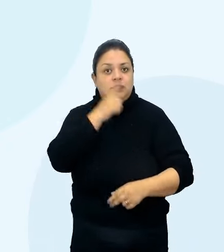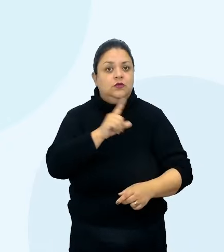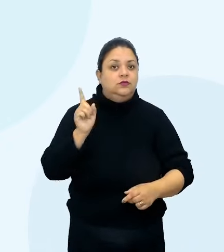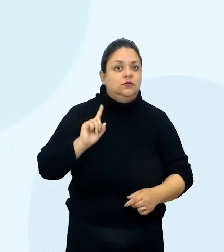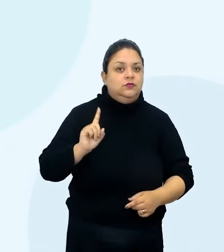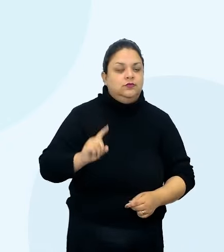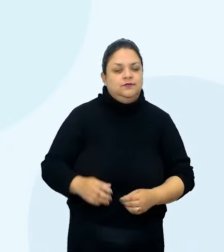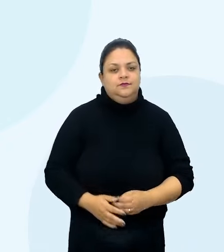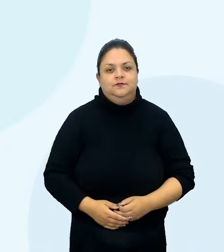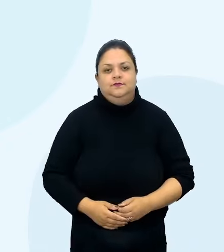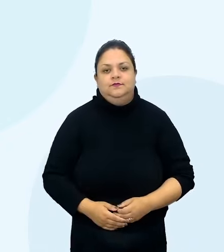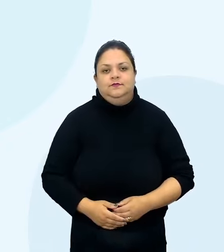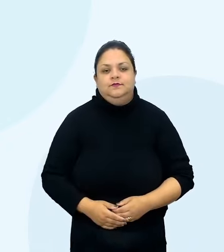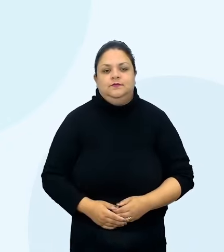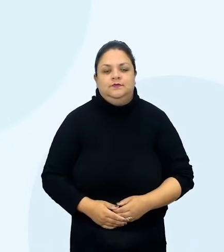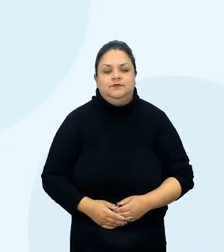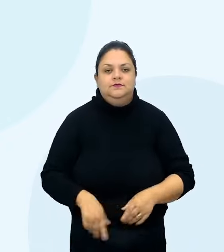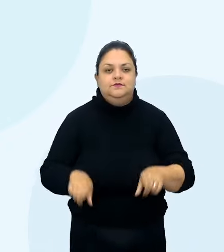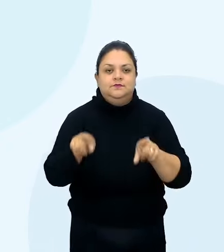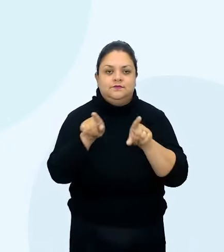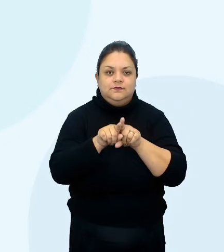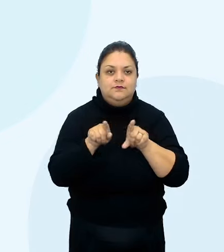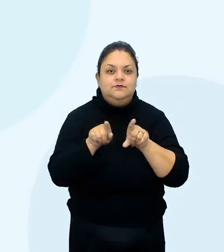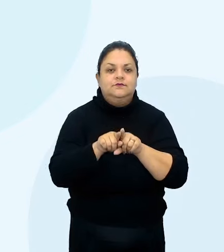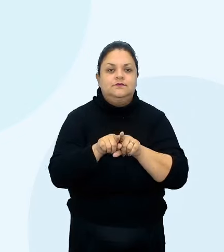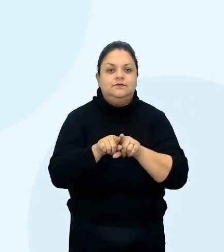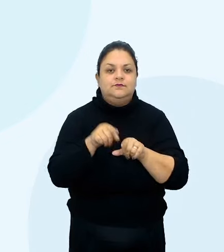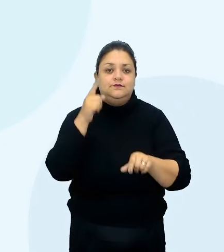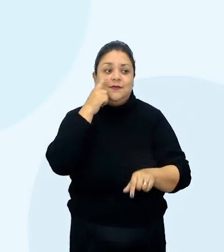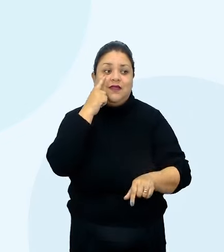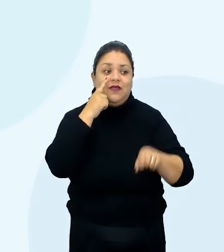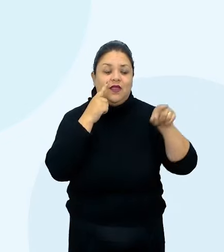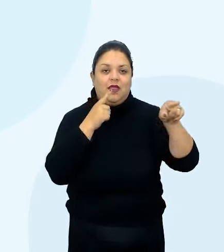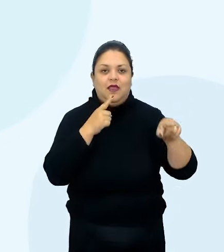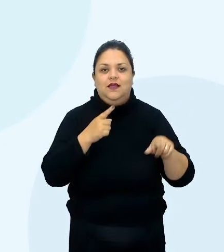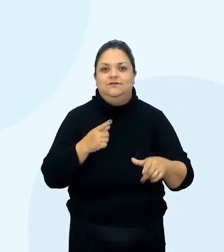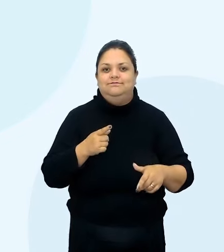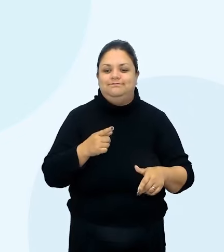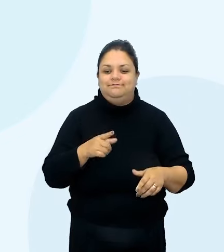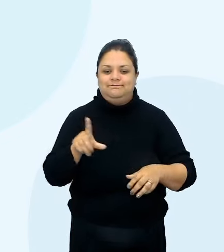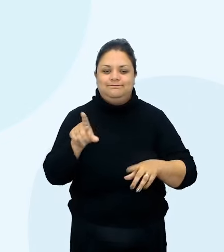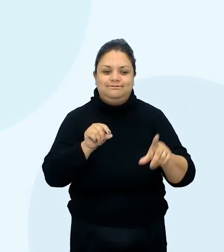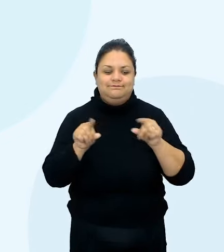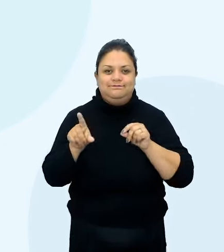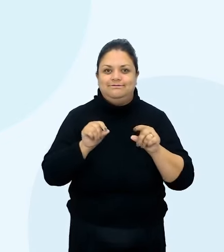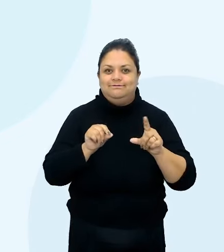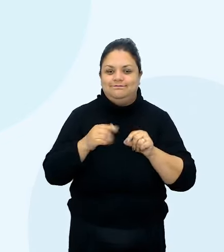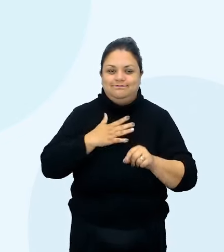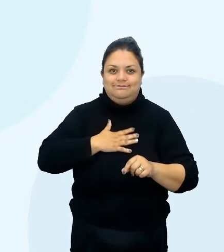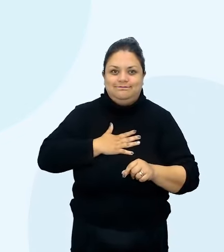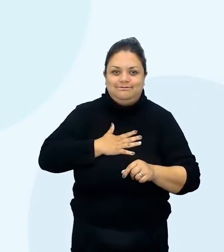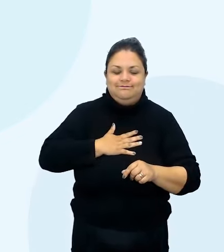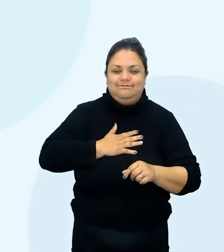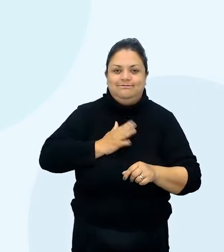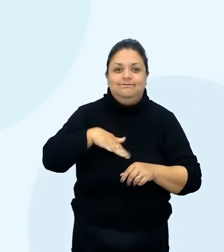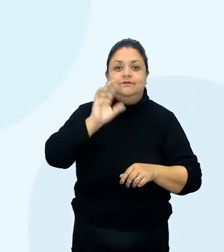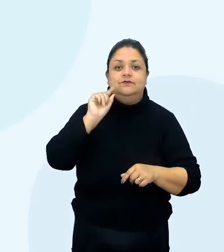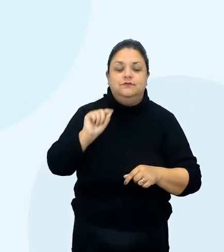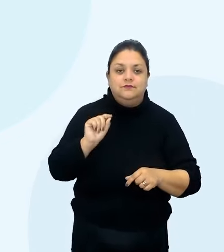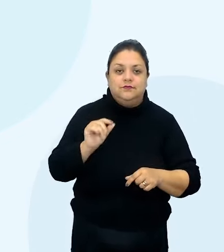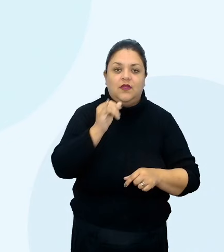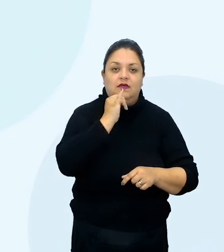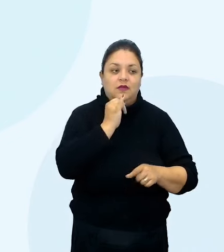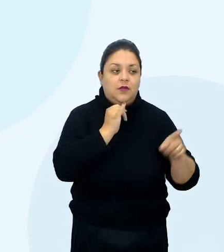nessa avaliação conhecer os canais de aprendizagens preferidos, né? Então, se ele tem uma baixa visão e tem